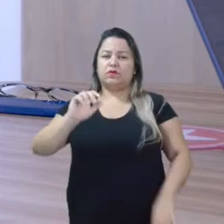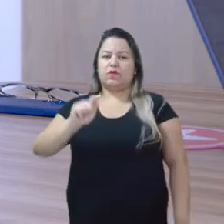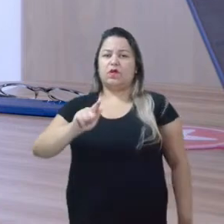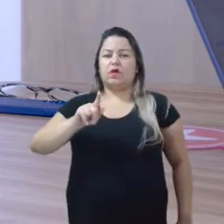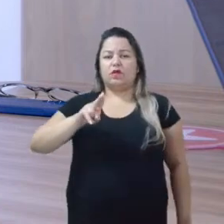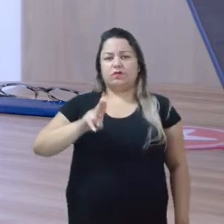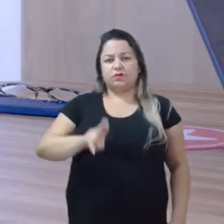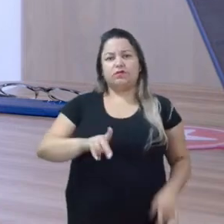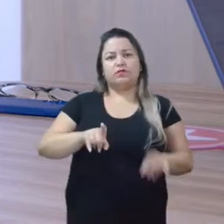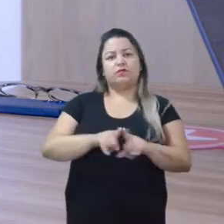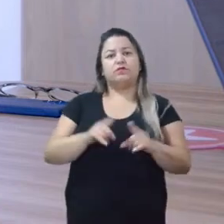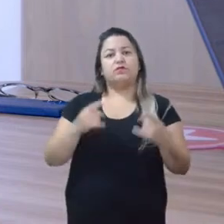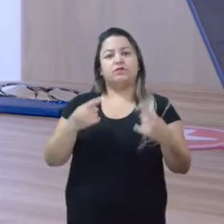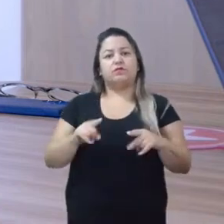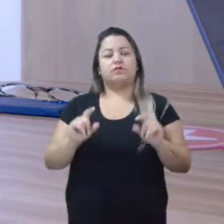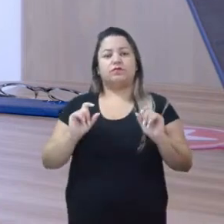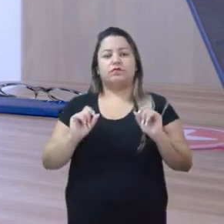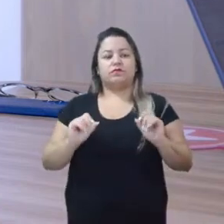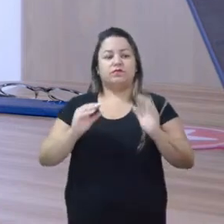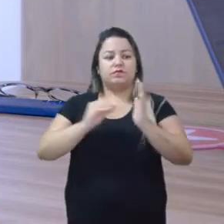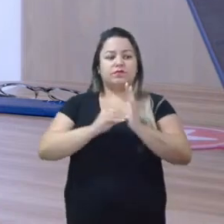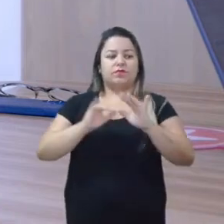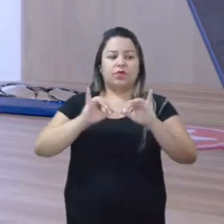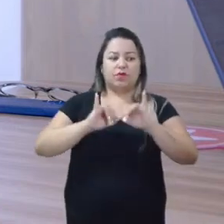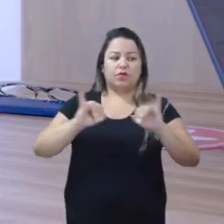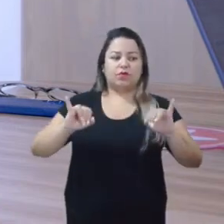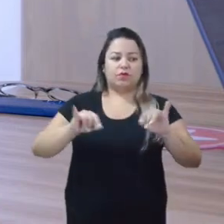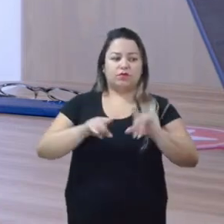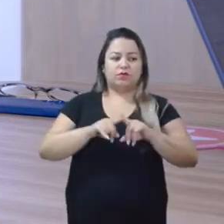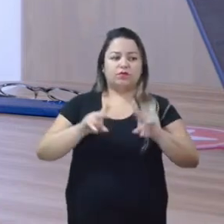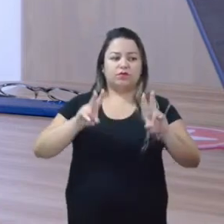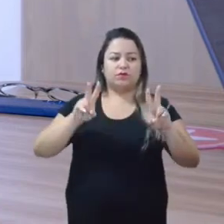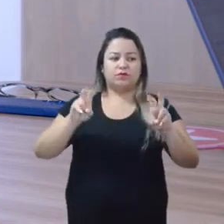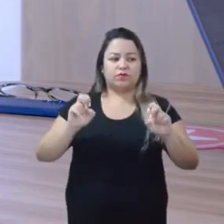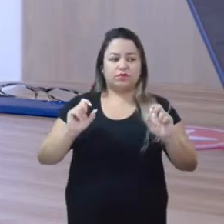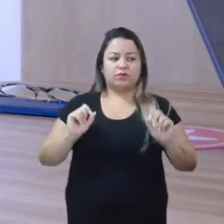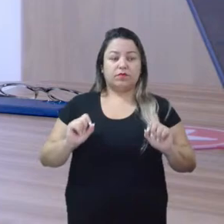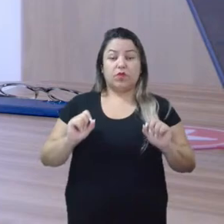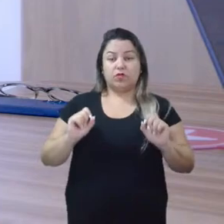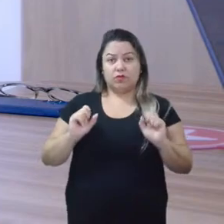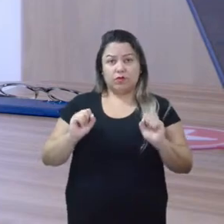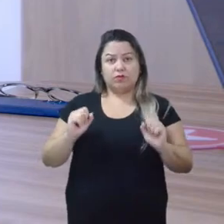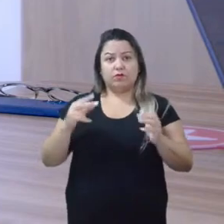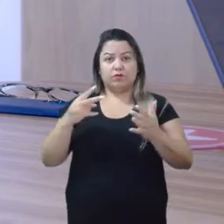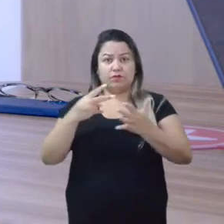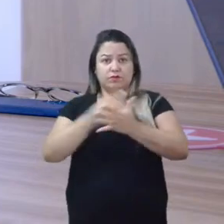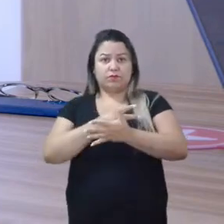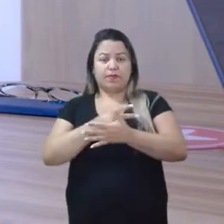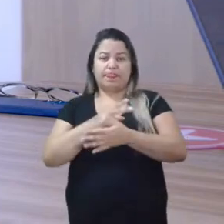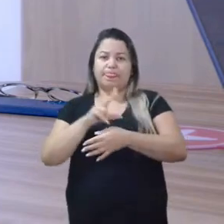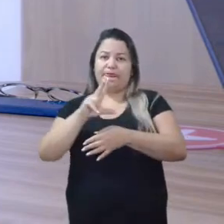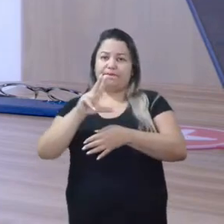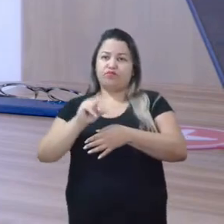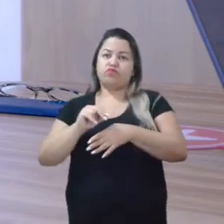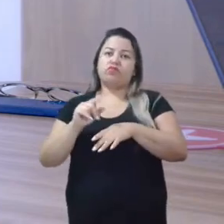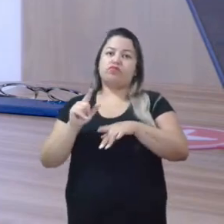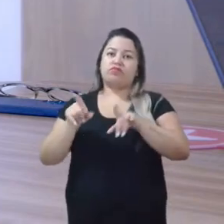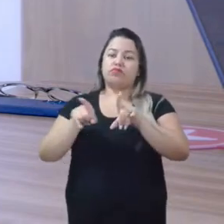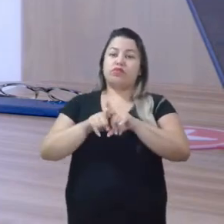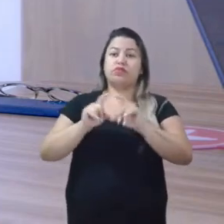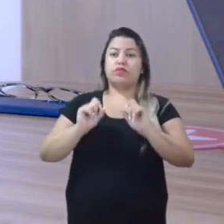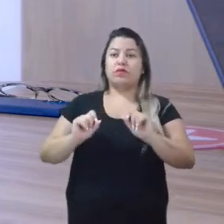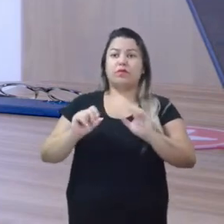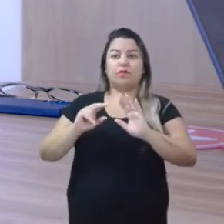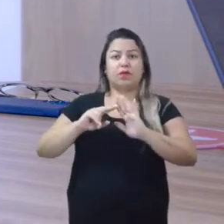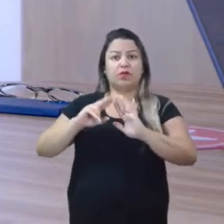combate à desinformação. O governo federal fez muito sobre isso, mas ele tem um limite do que ele pode fazer. Não é papel do Executivo normatizar sobre esse